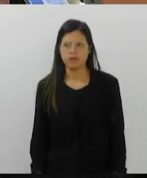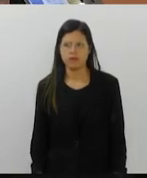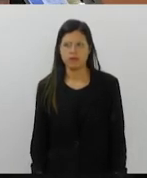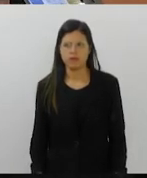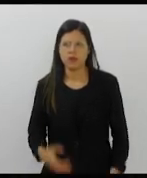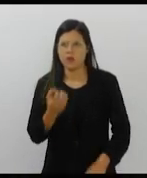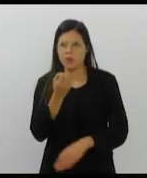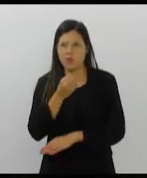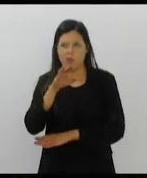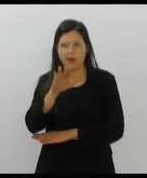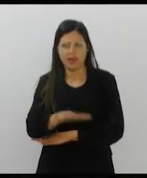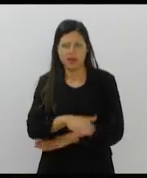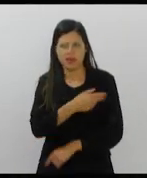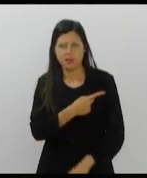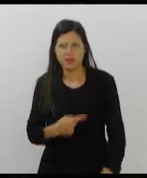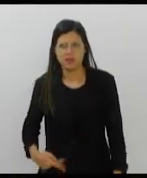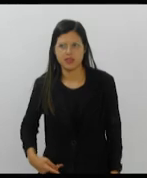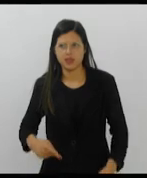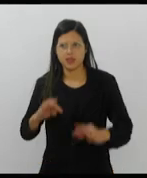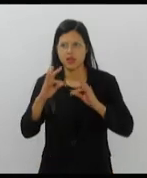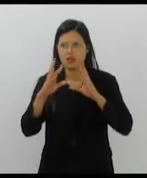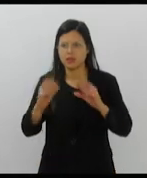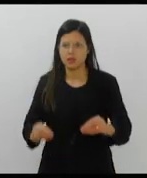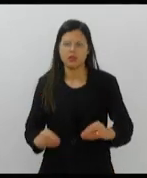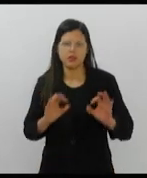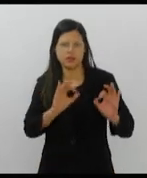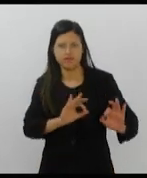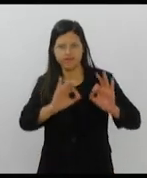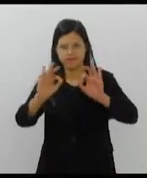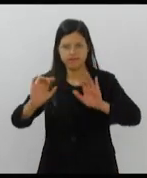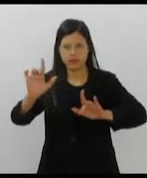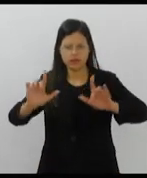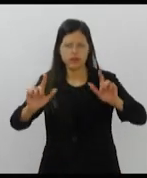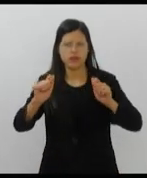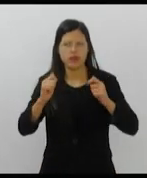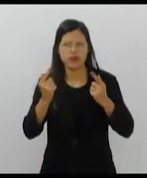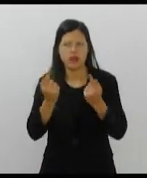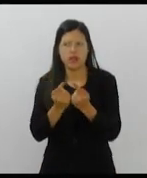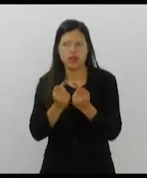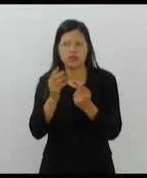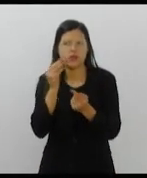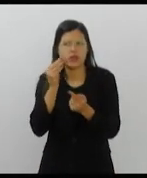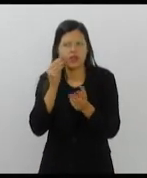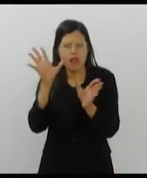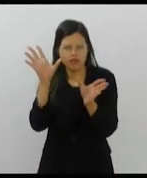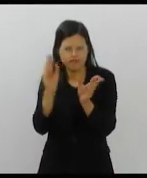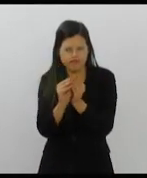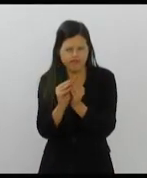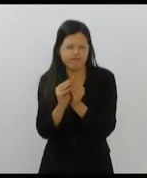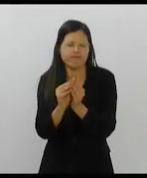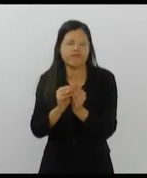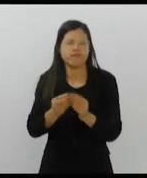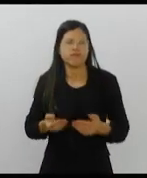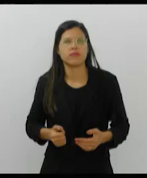Boa tarde, presidente. Boa tarde a todas e todos que nos assistem pela TV Alerj. Vou tentar ser bem breve e sucinta.